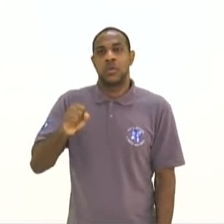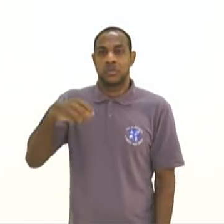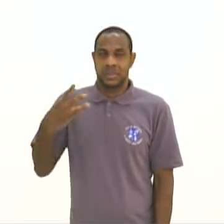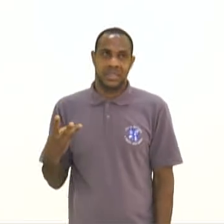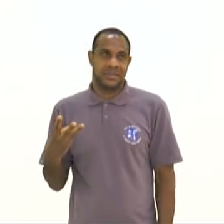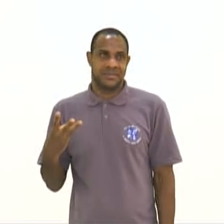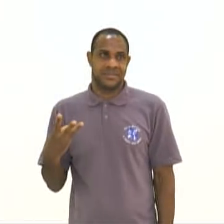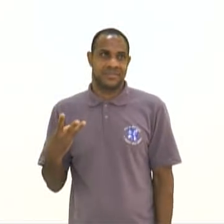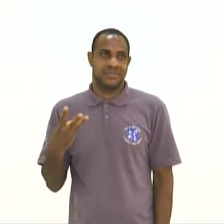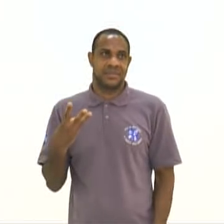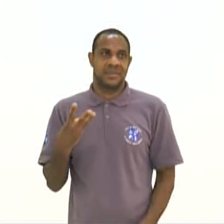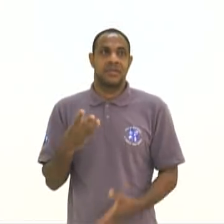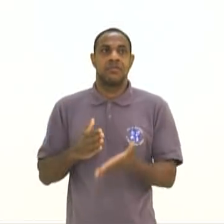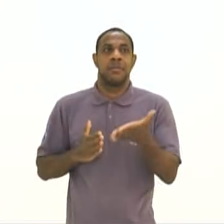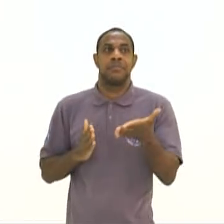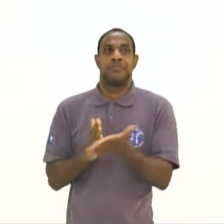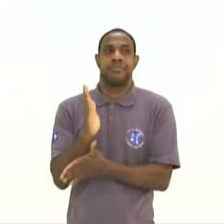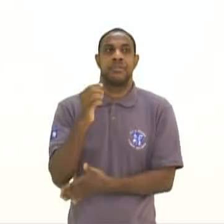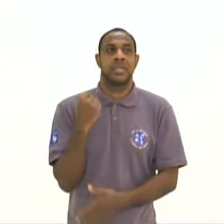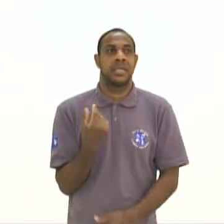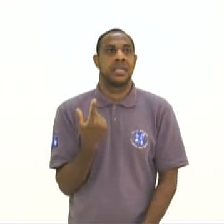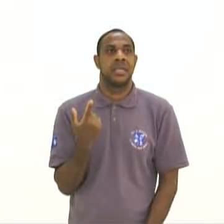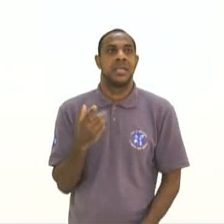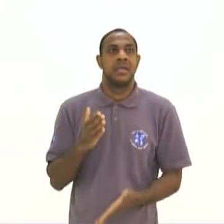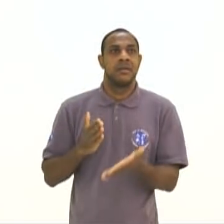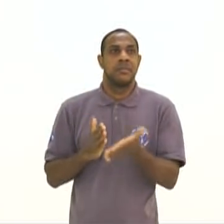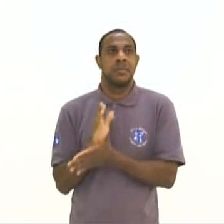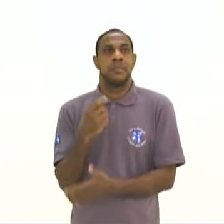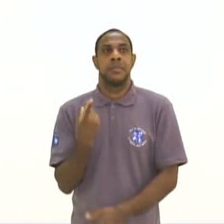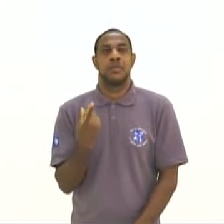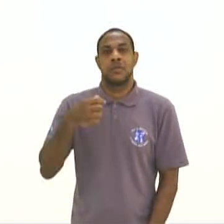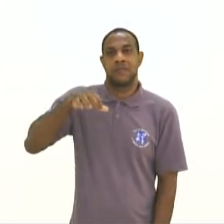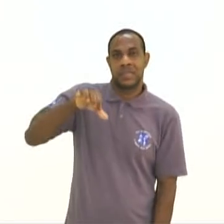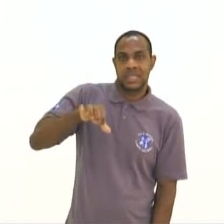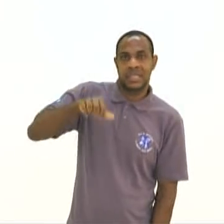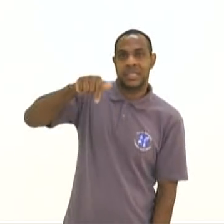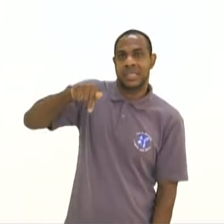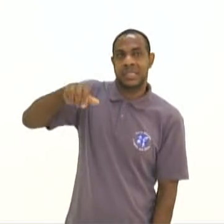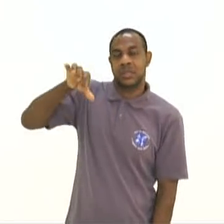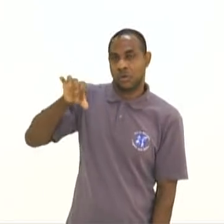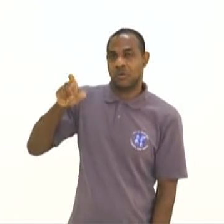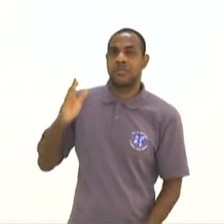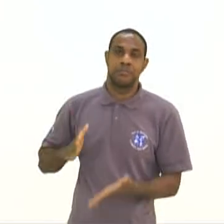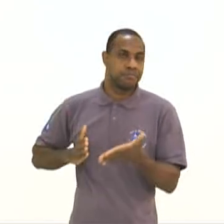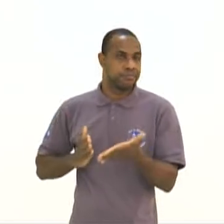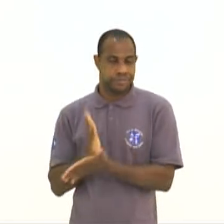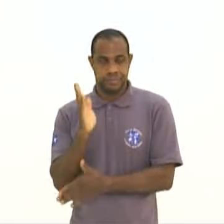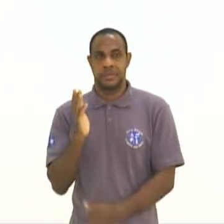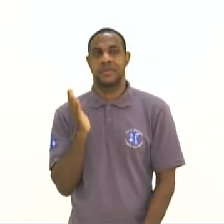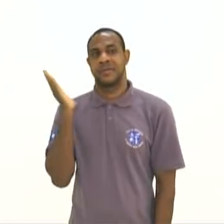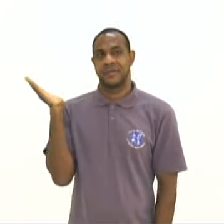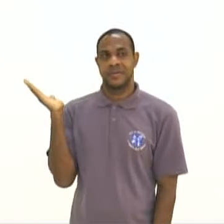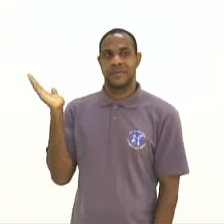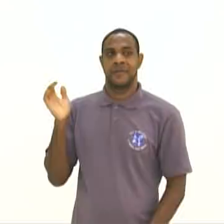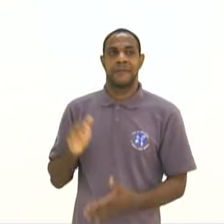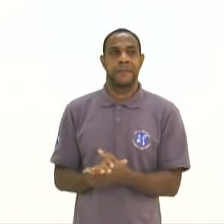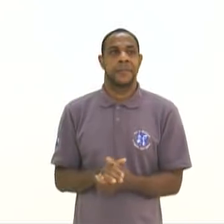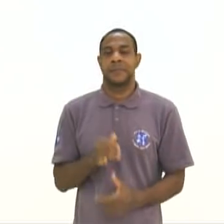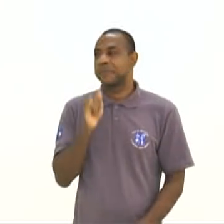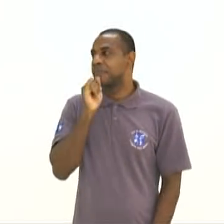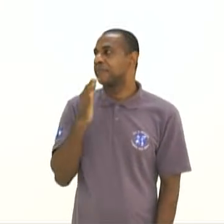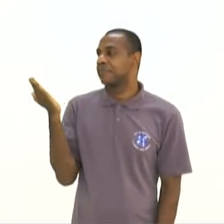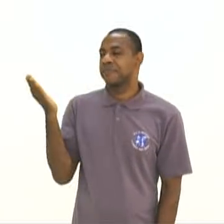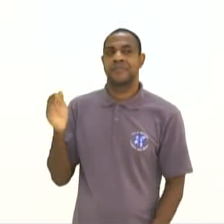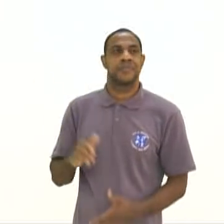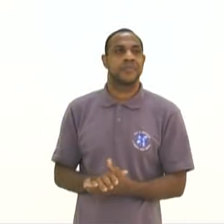1979. Ali do lado você tem até uma charge do Ziraldo, mostrando a alegria da população ao receber a notícia da